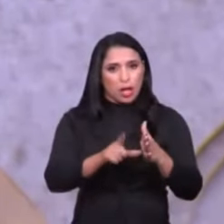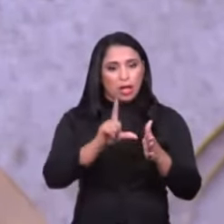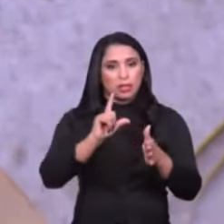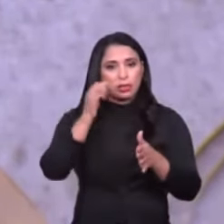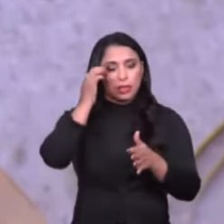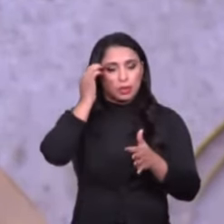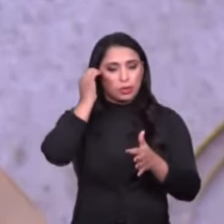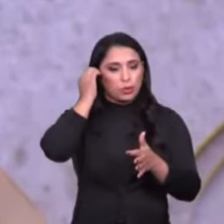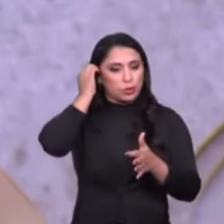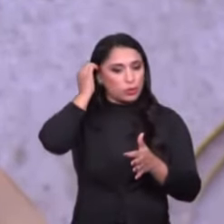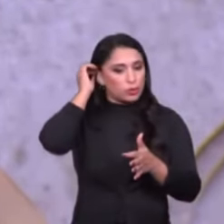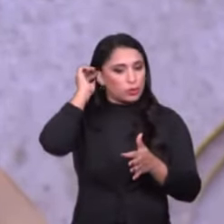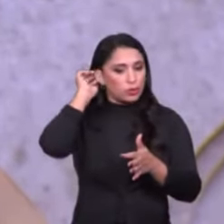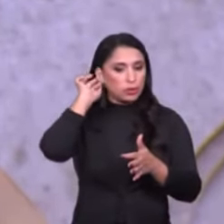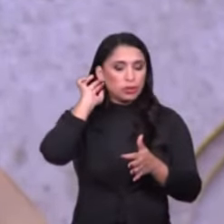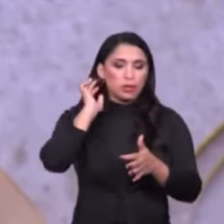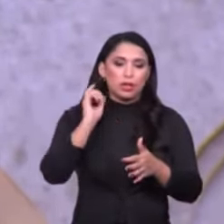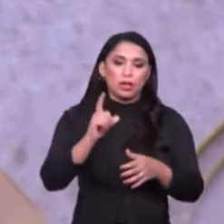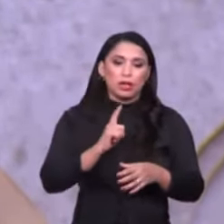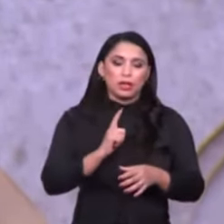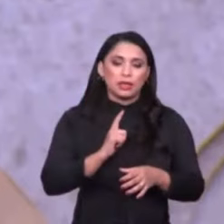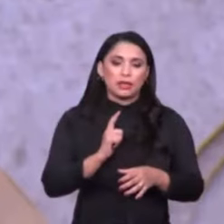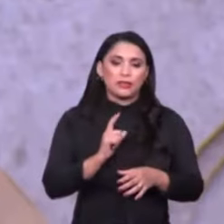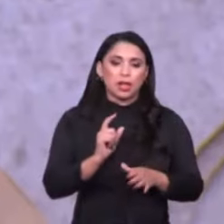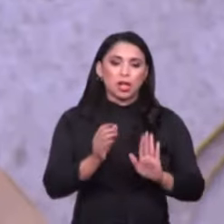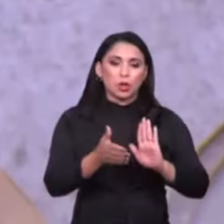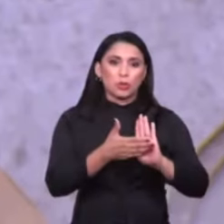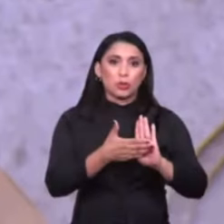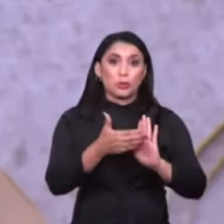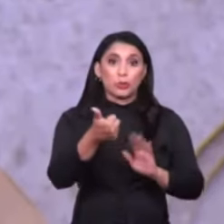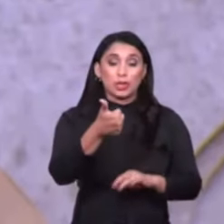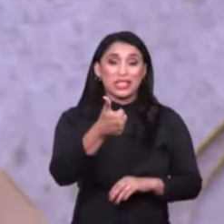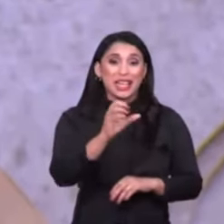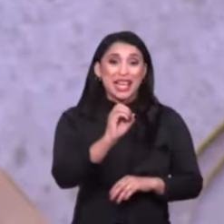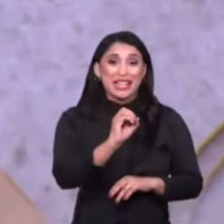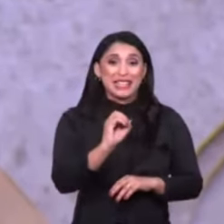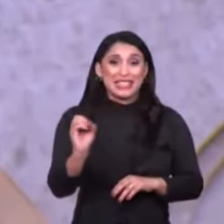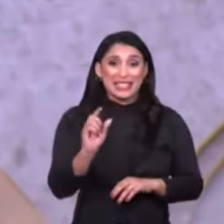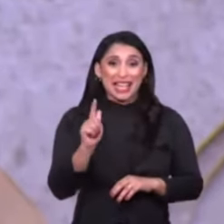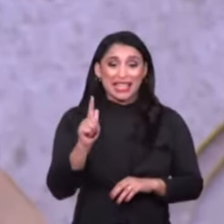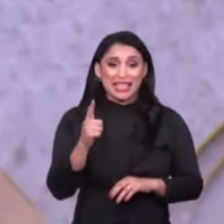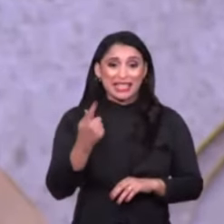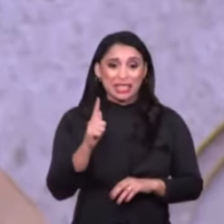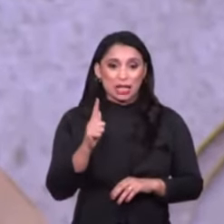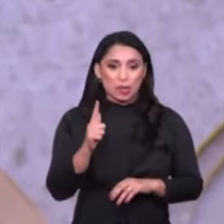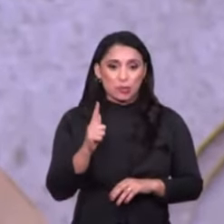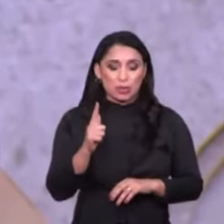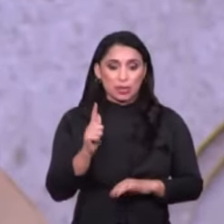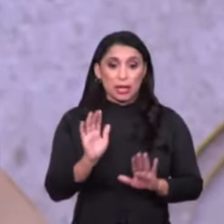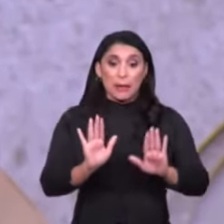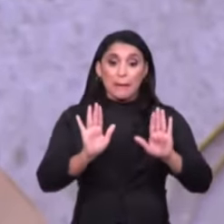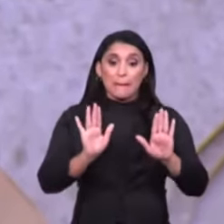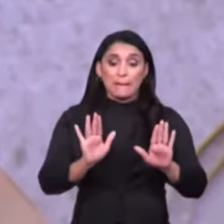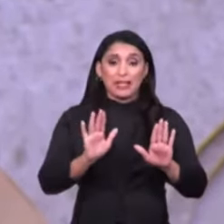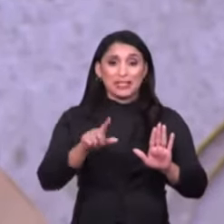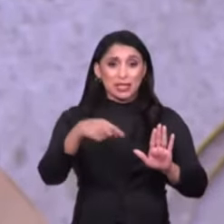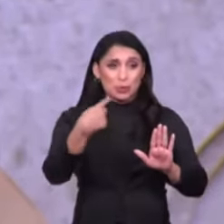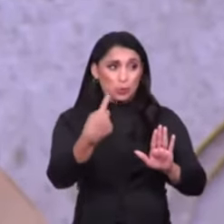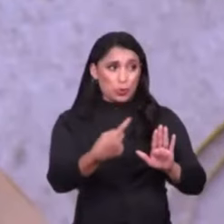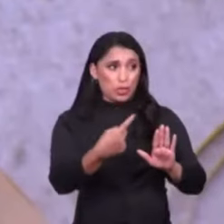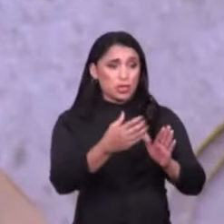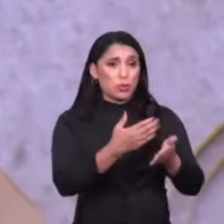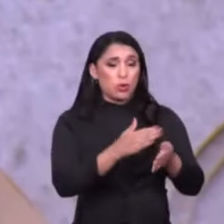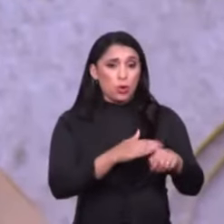bastidor de um órgão colegiado, eu havia proposto 100 gramas. Porém, em conversa interna com o